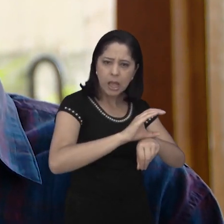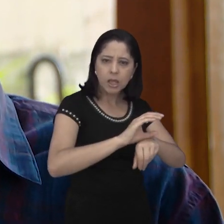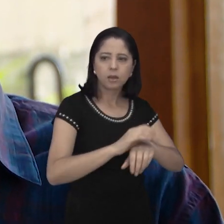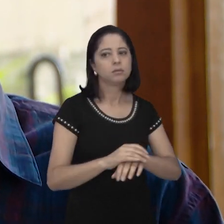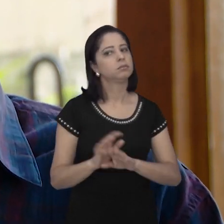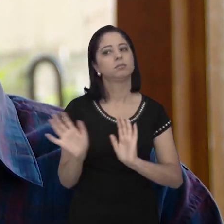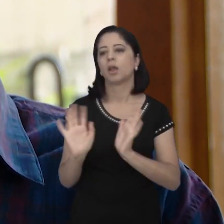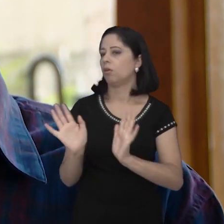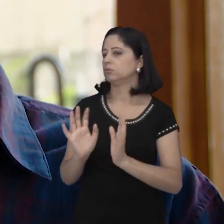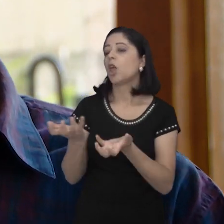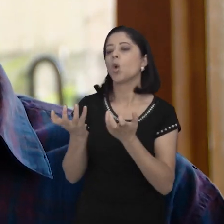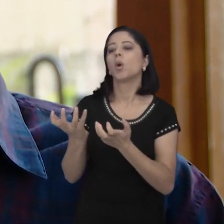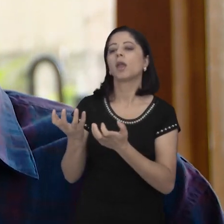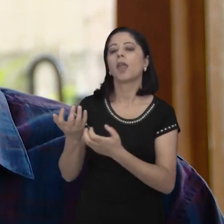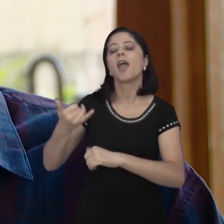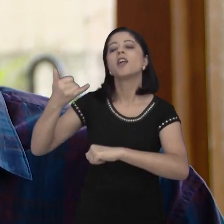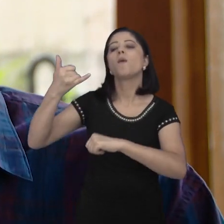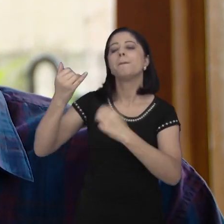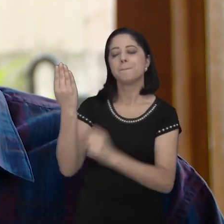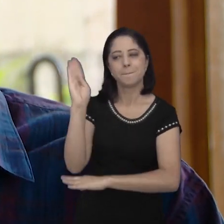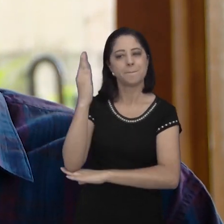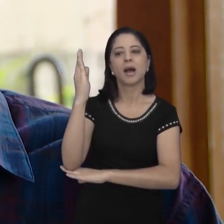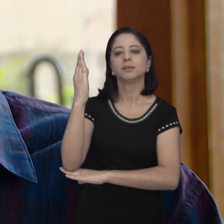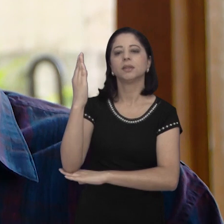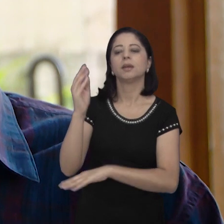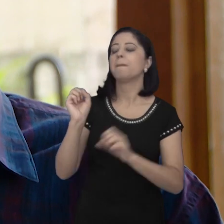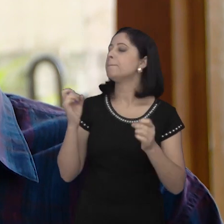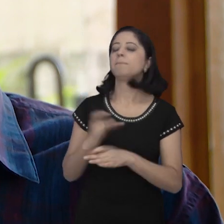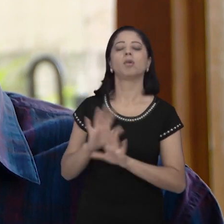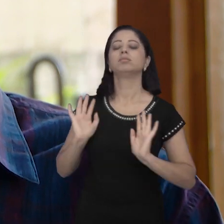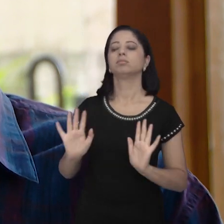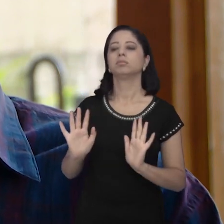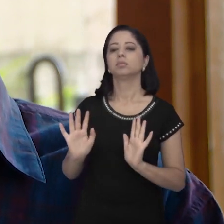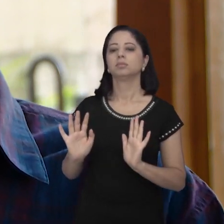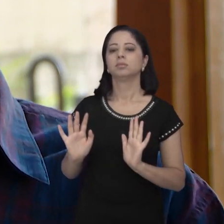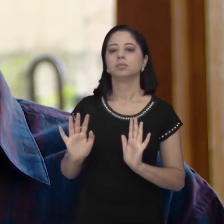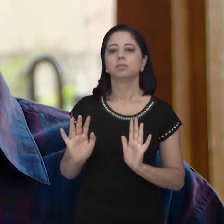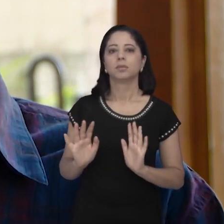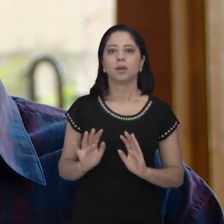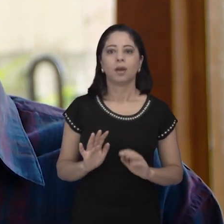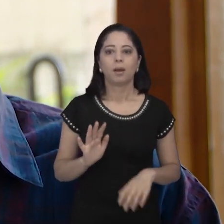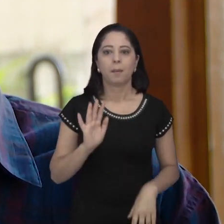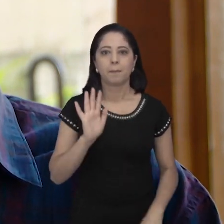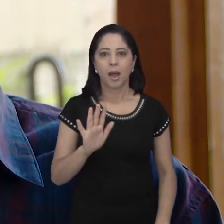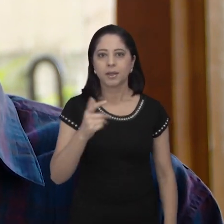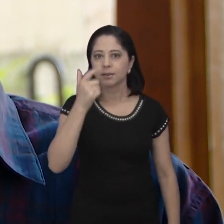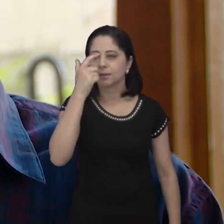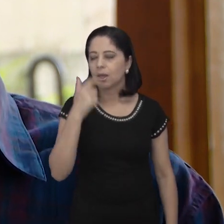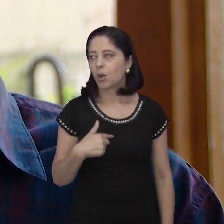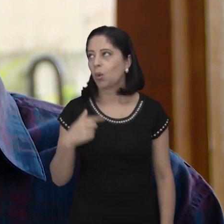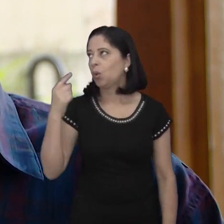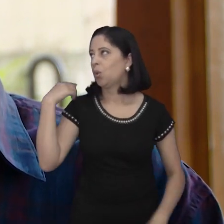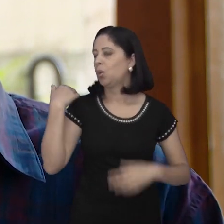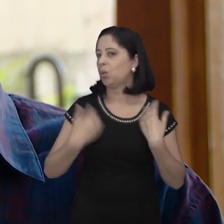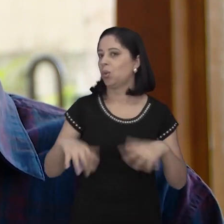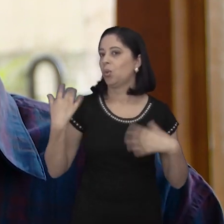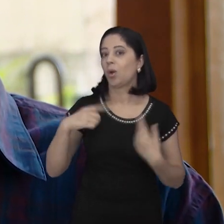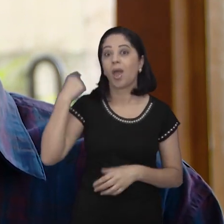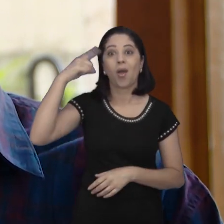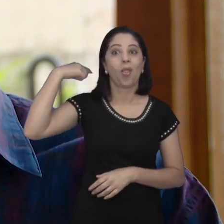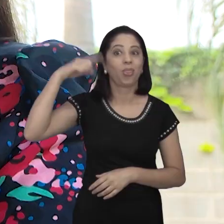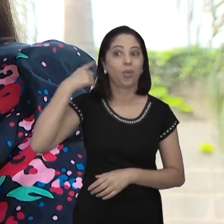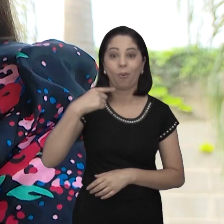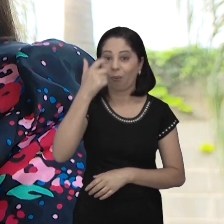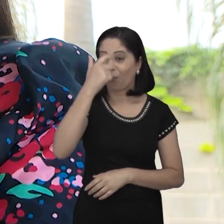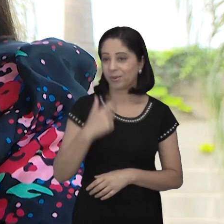mais facilmente. Não tem jeito, Ricardo. É madeira e vai ser em madeira. Não sabia eu a loucura